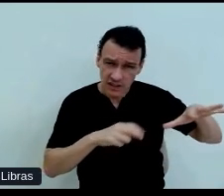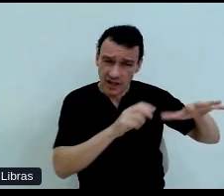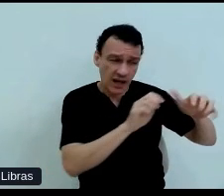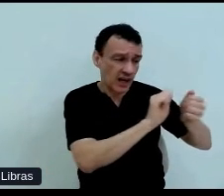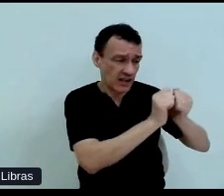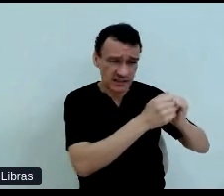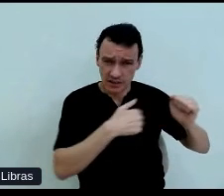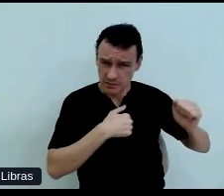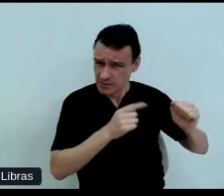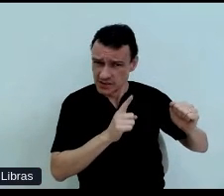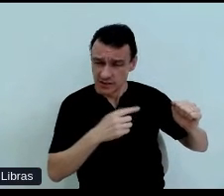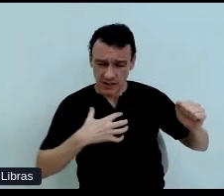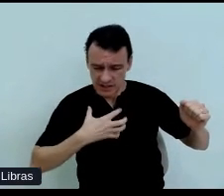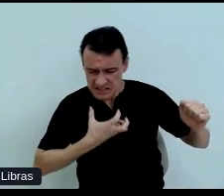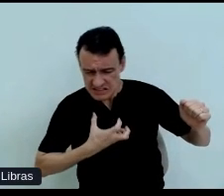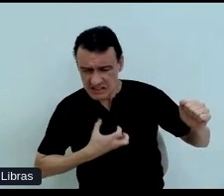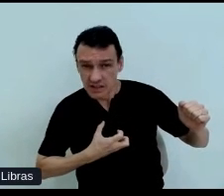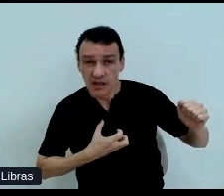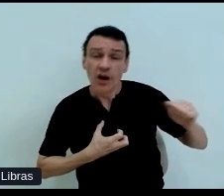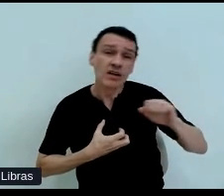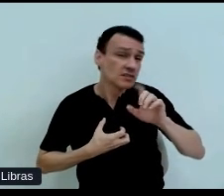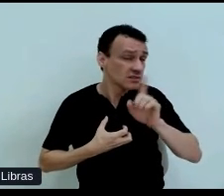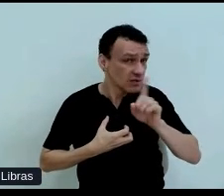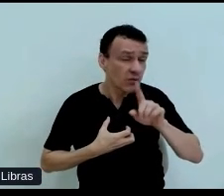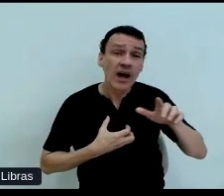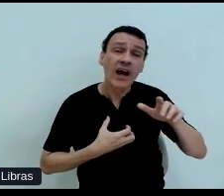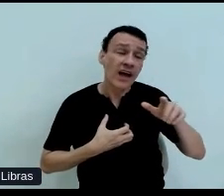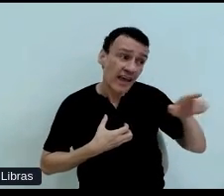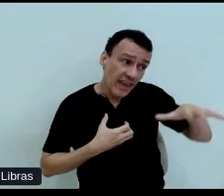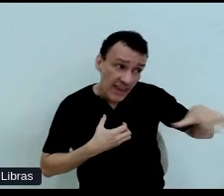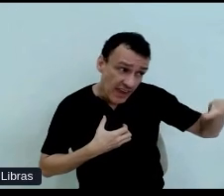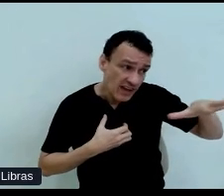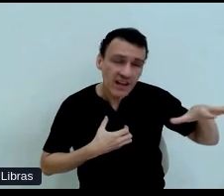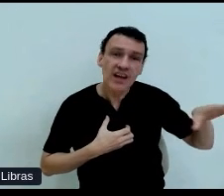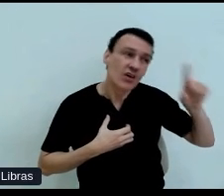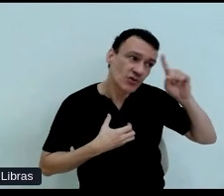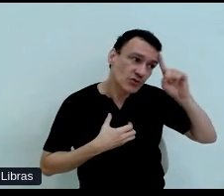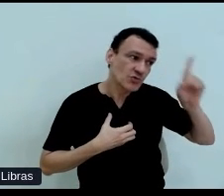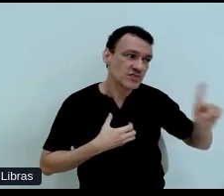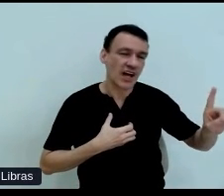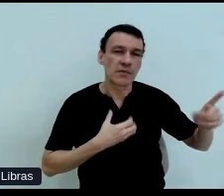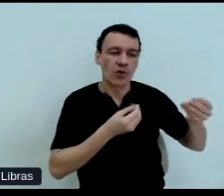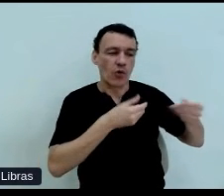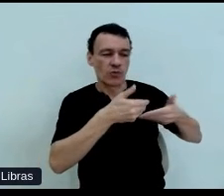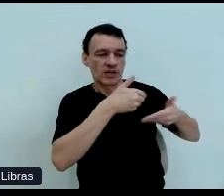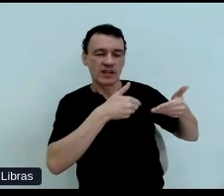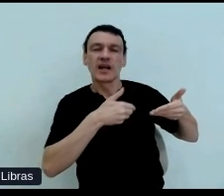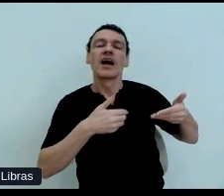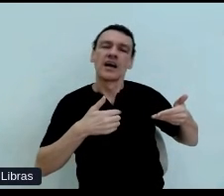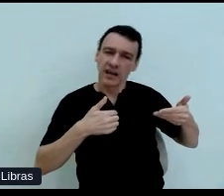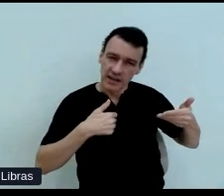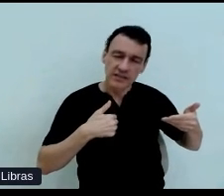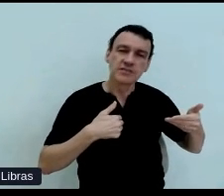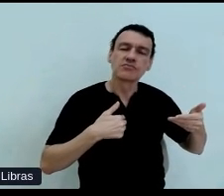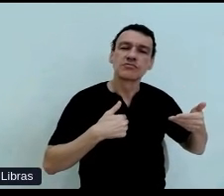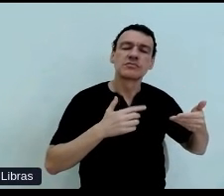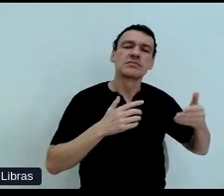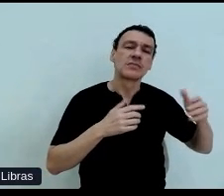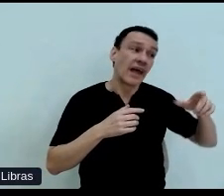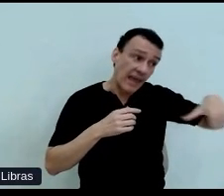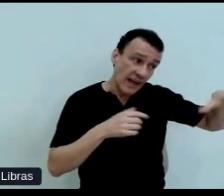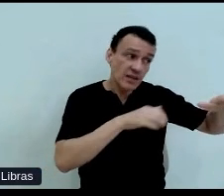prejuízo da sua saúde mental e de uma tristeza enorme que ela vai trazer para dentro de si por causa